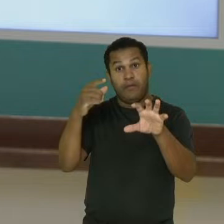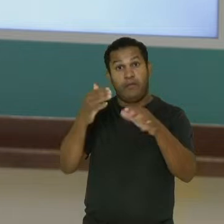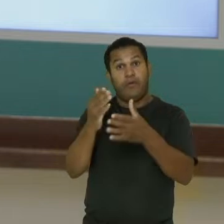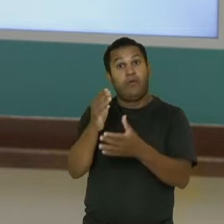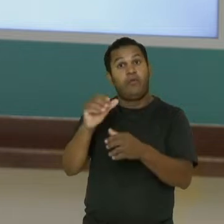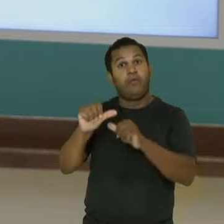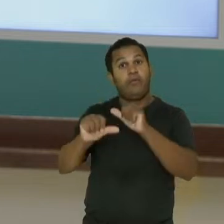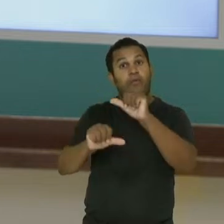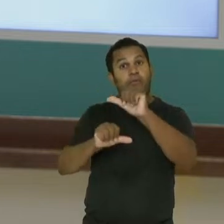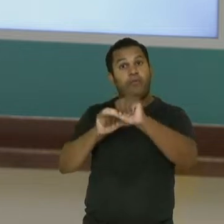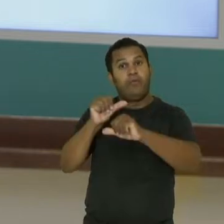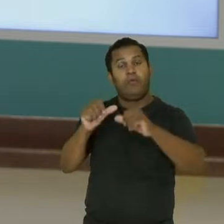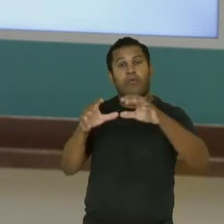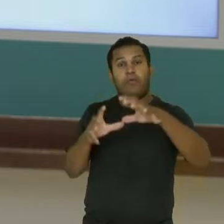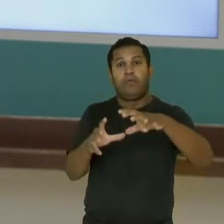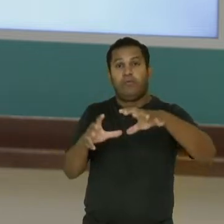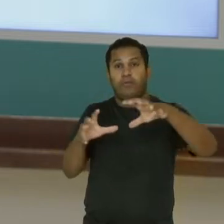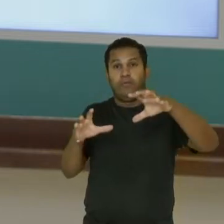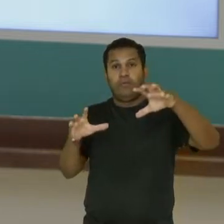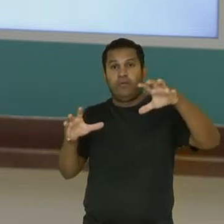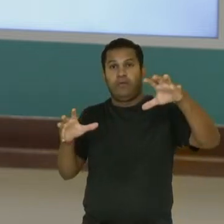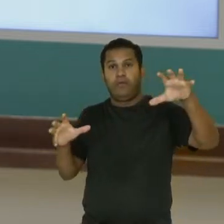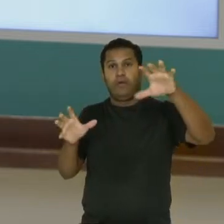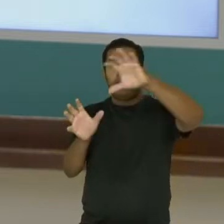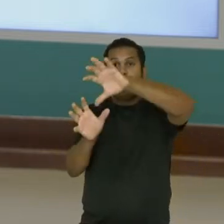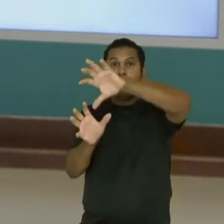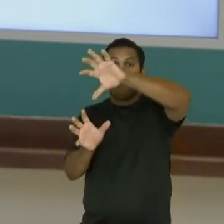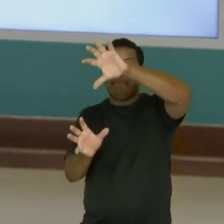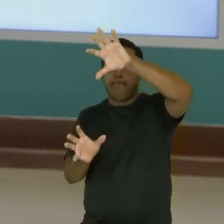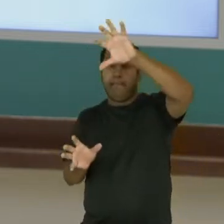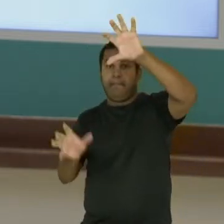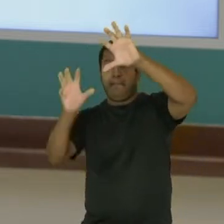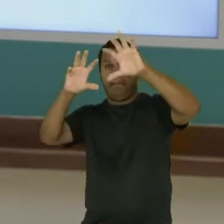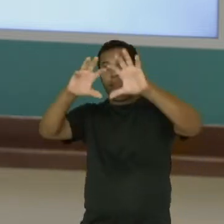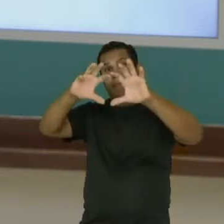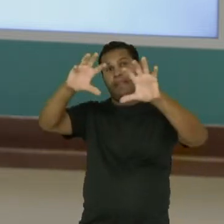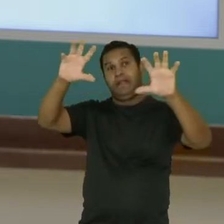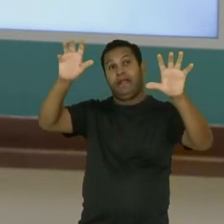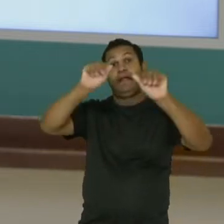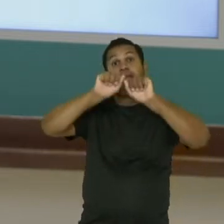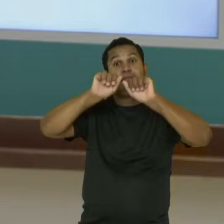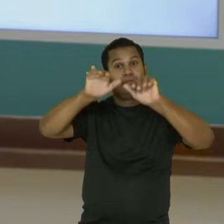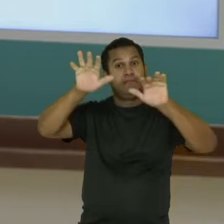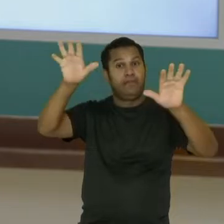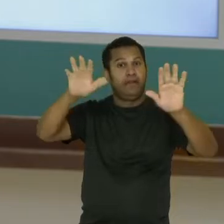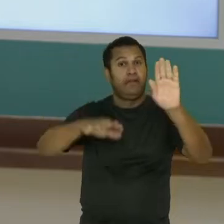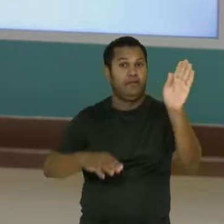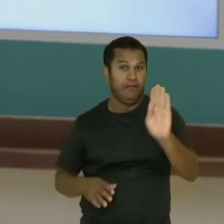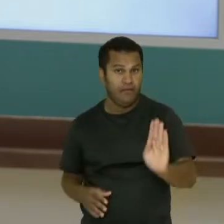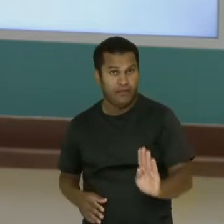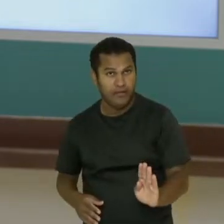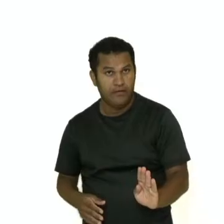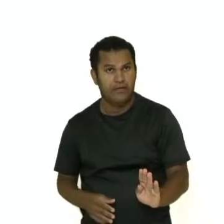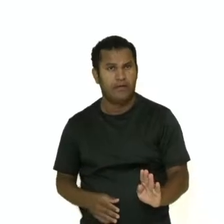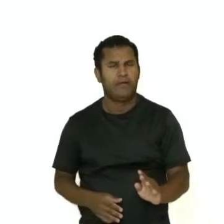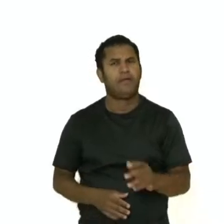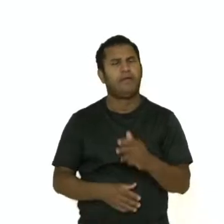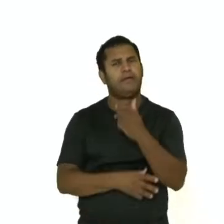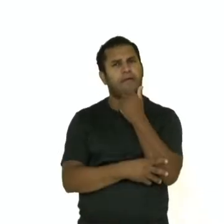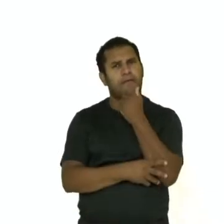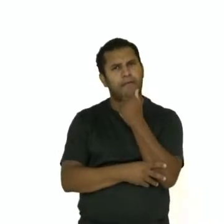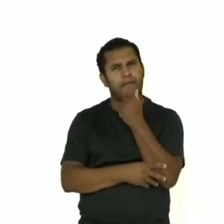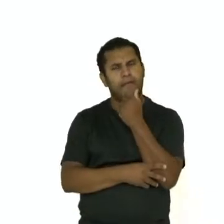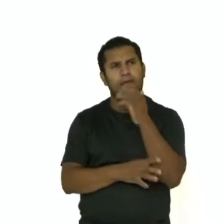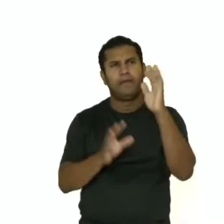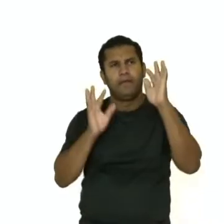mudanças também nessas divisões internas do território. E nesse sentido é importante a gente refletir então. O que vocês entendem por